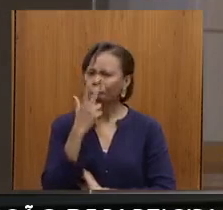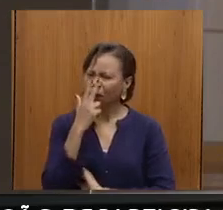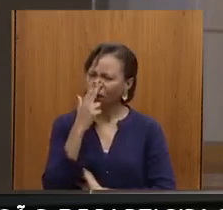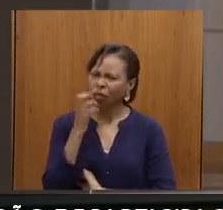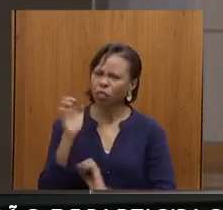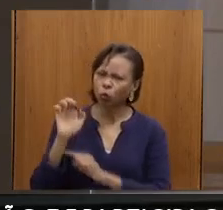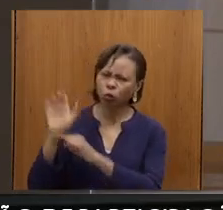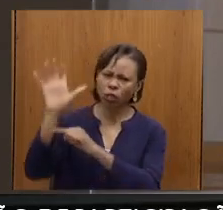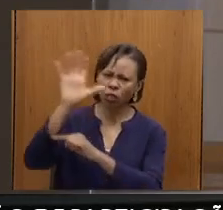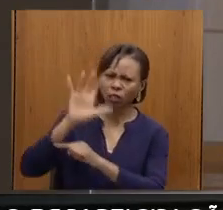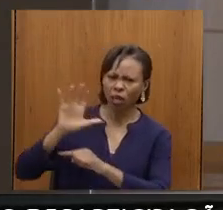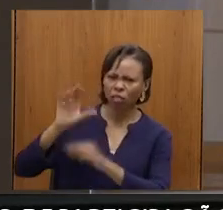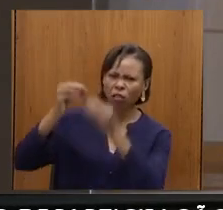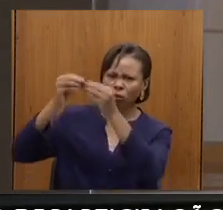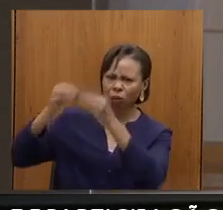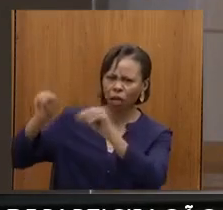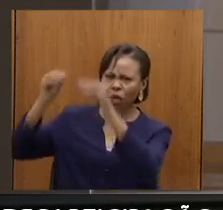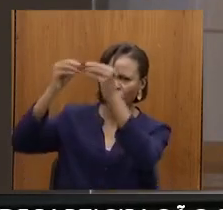prejudicados.